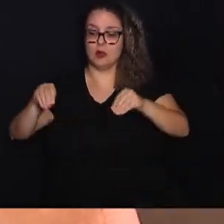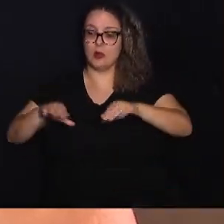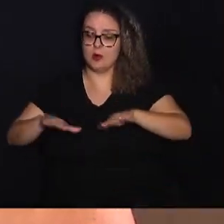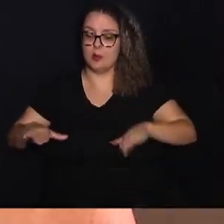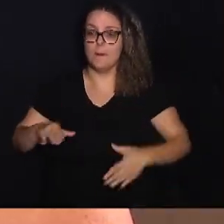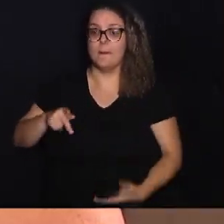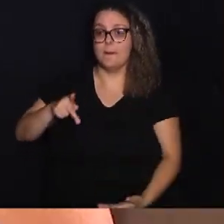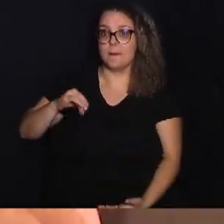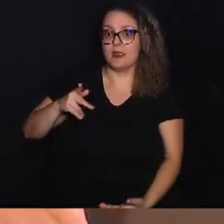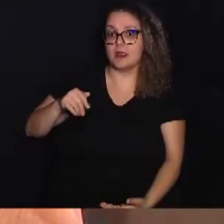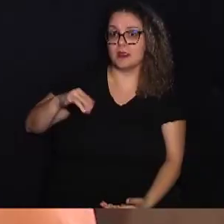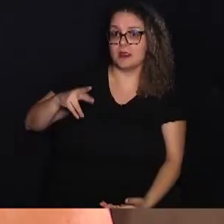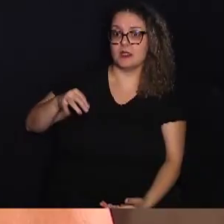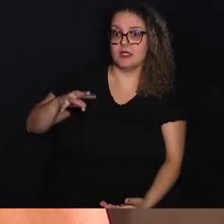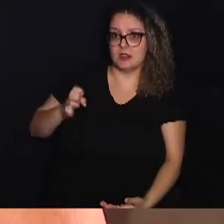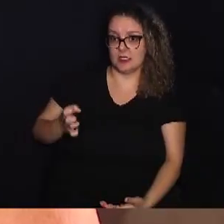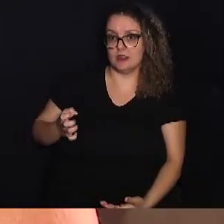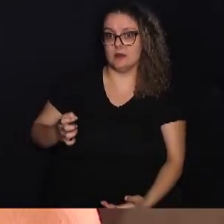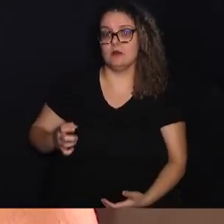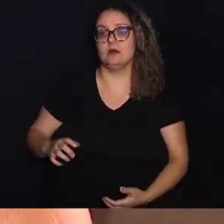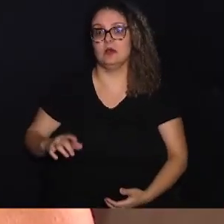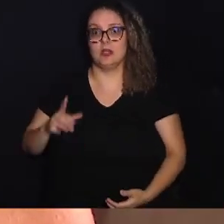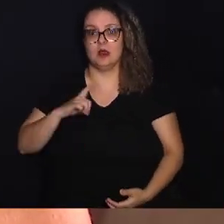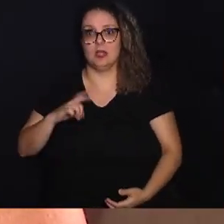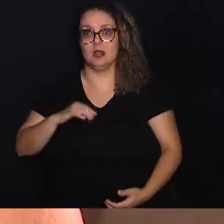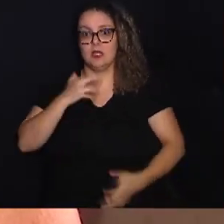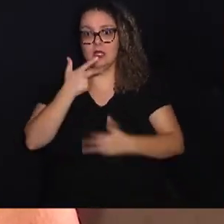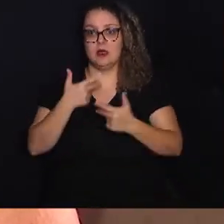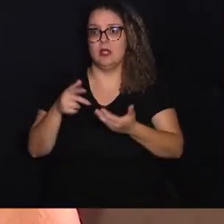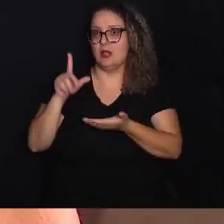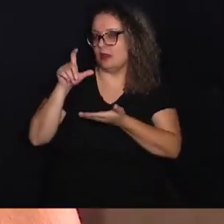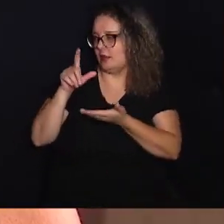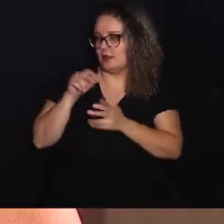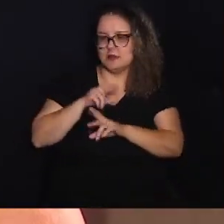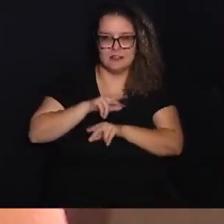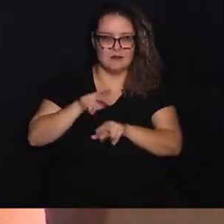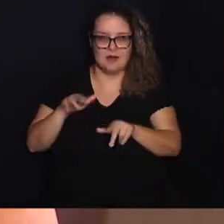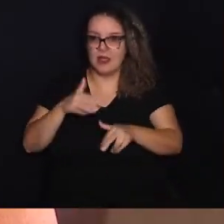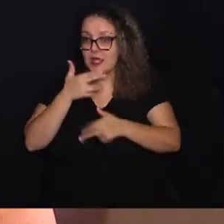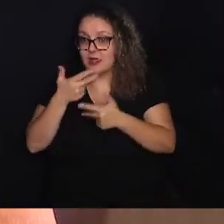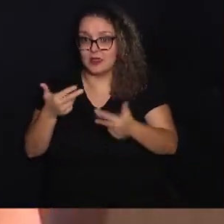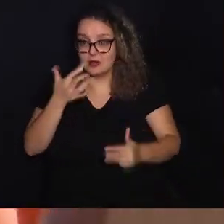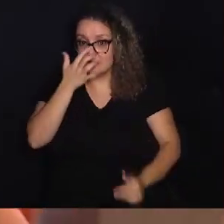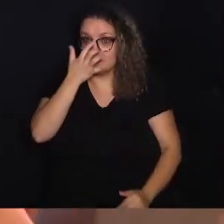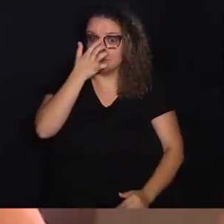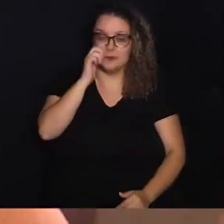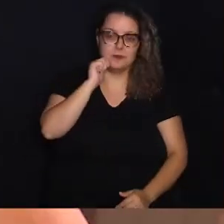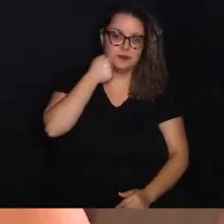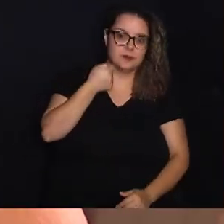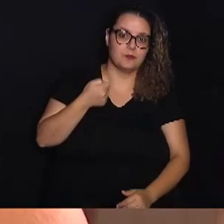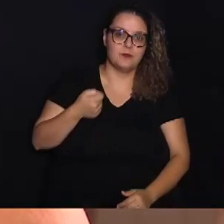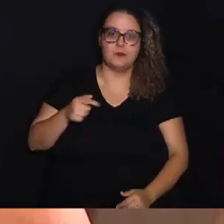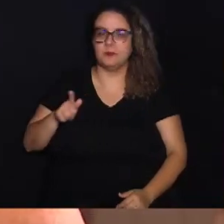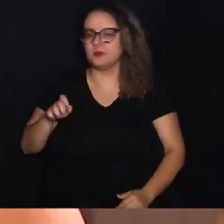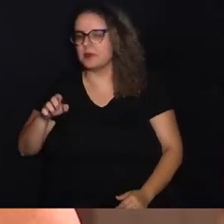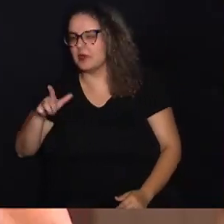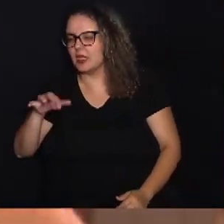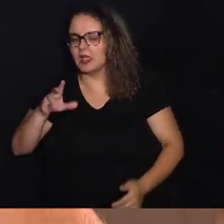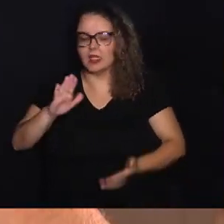frutas cortadas por nós, geralmente, vou te mandar as fotos, muitas frutas, o pão, geleia com